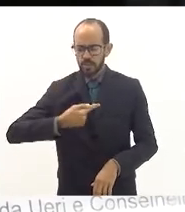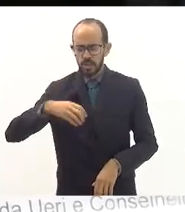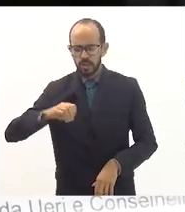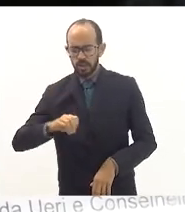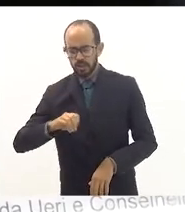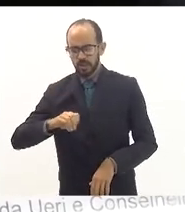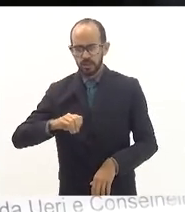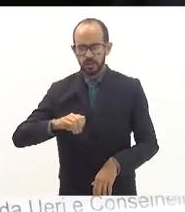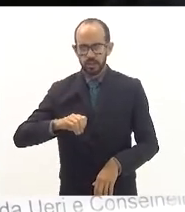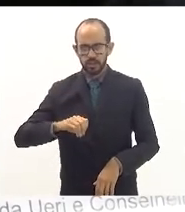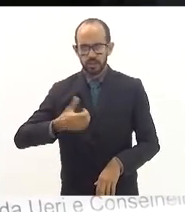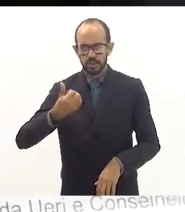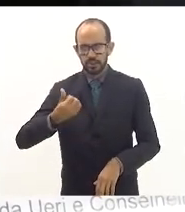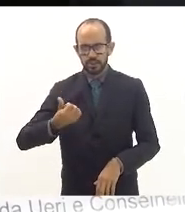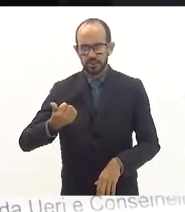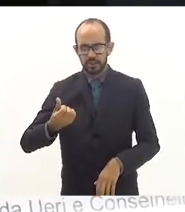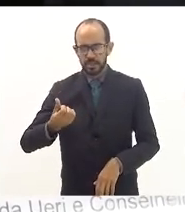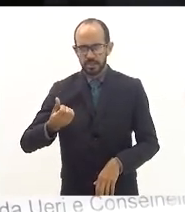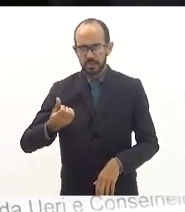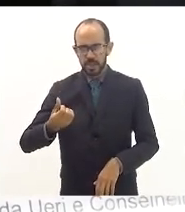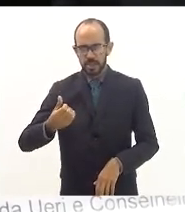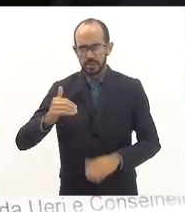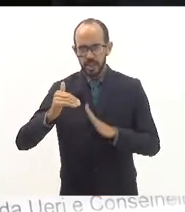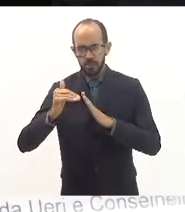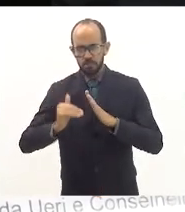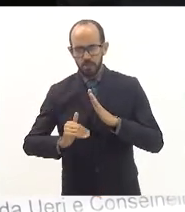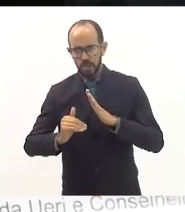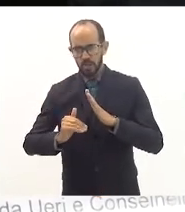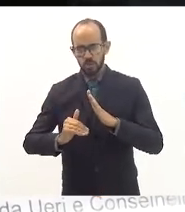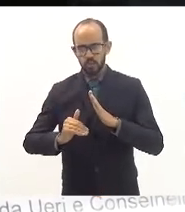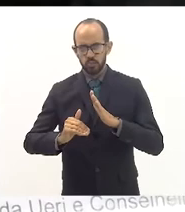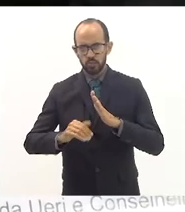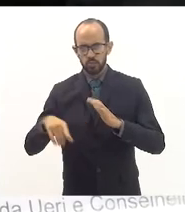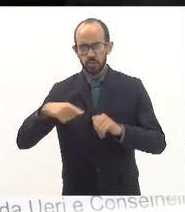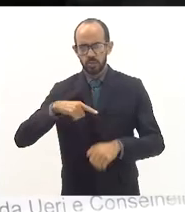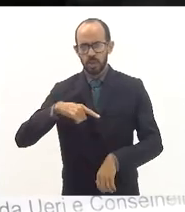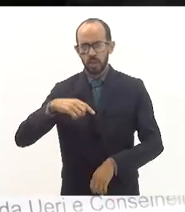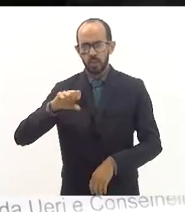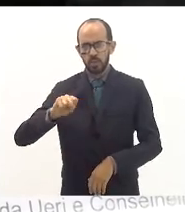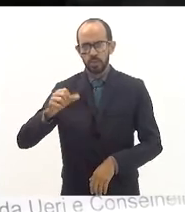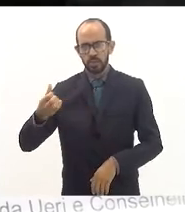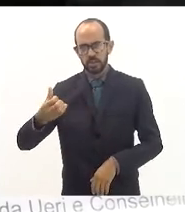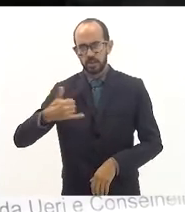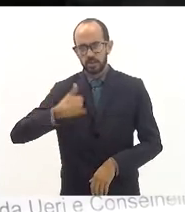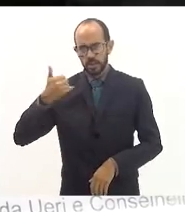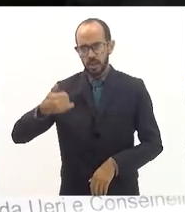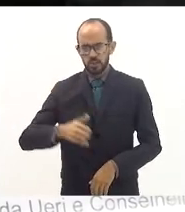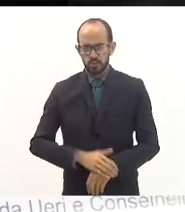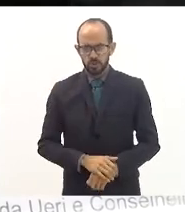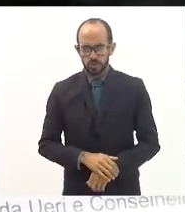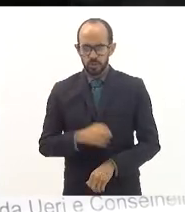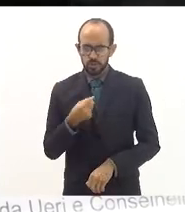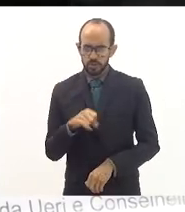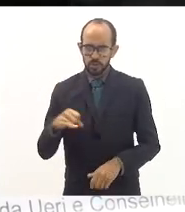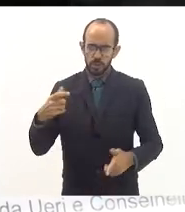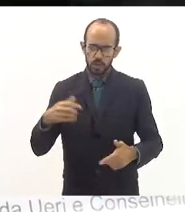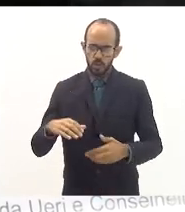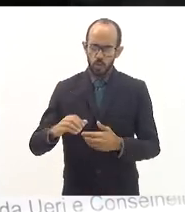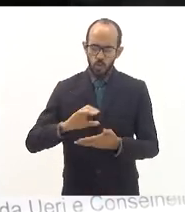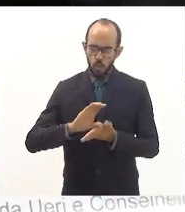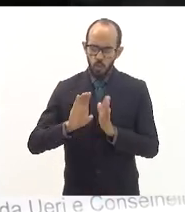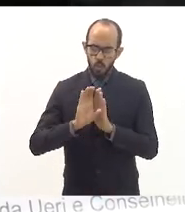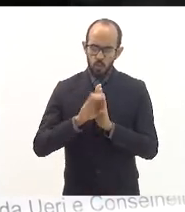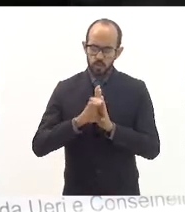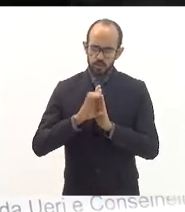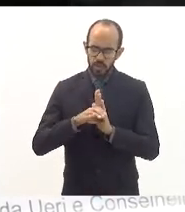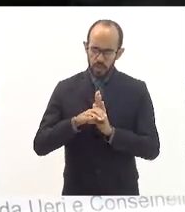16 a menos que o meu difamador Roberto Marinho, que tem 86 anos. Se é esse o conceito que